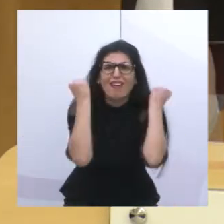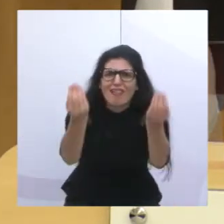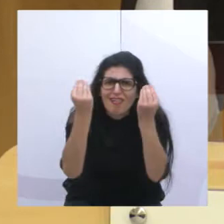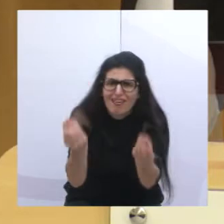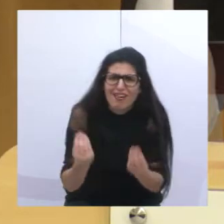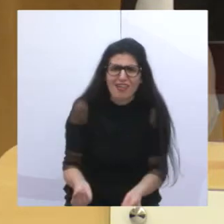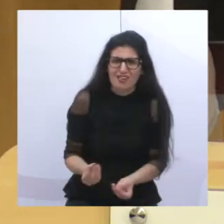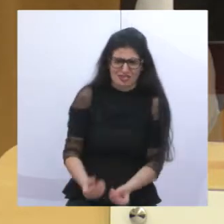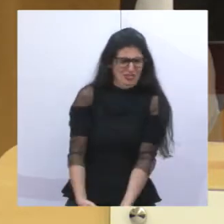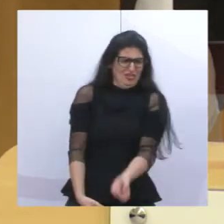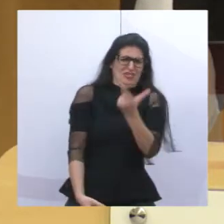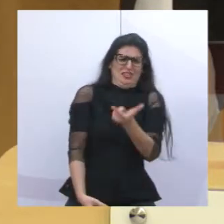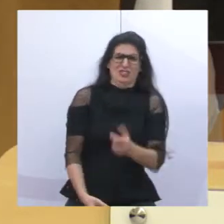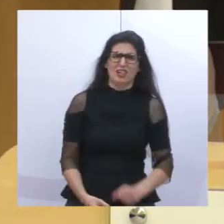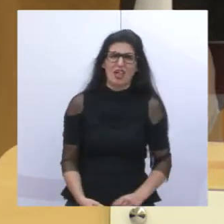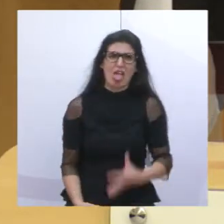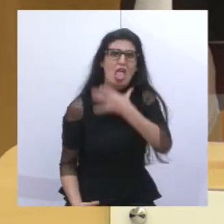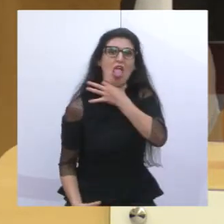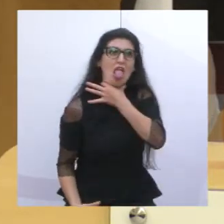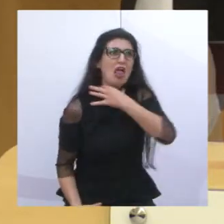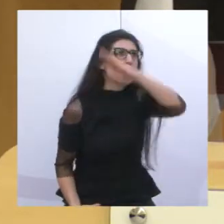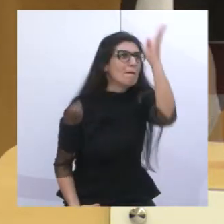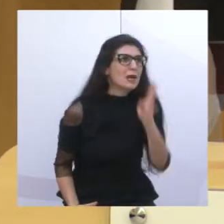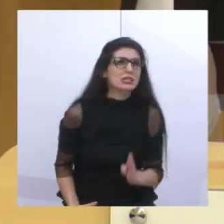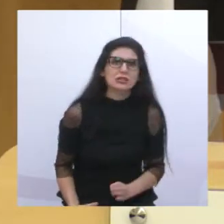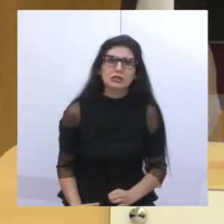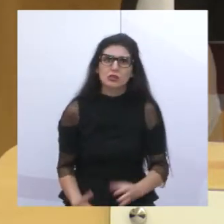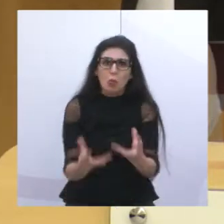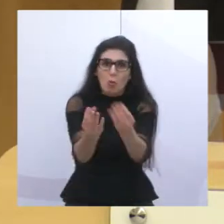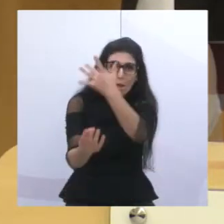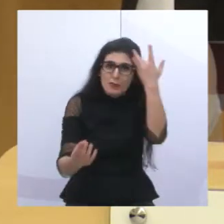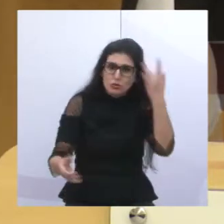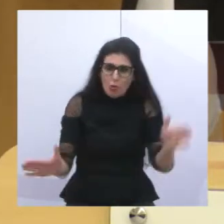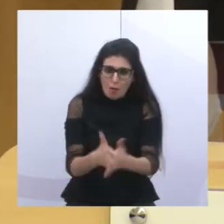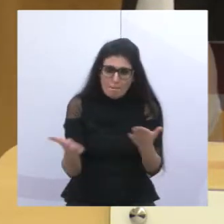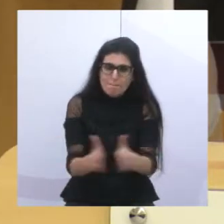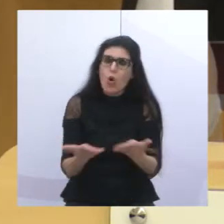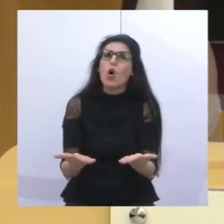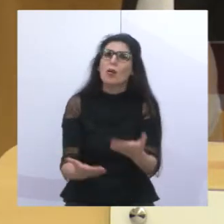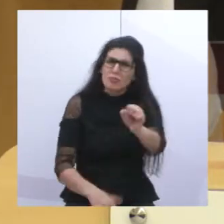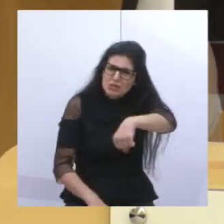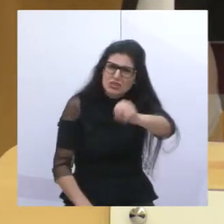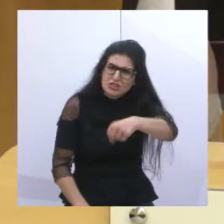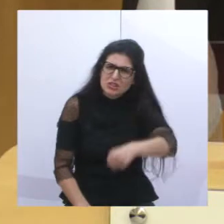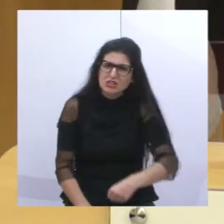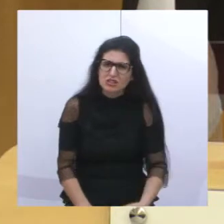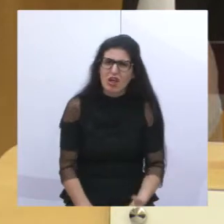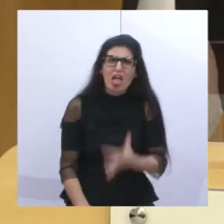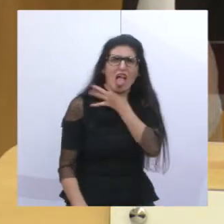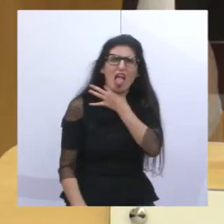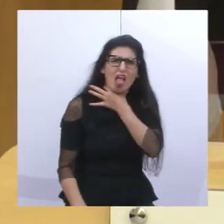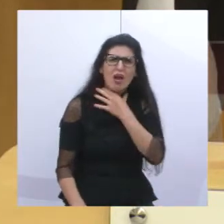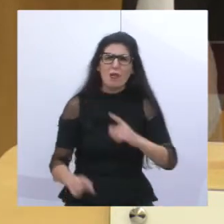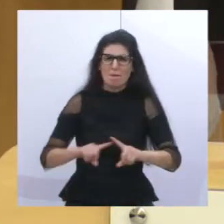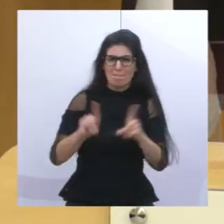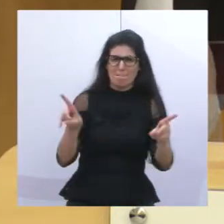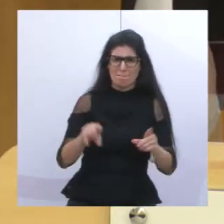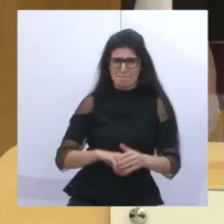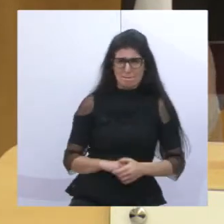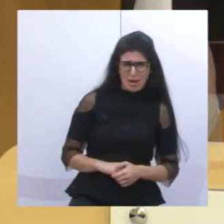econômica. E aí ele diz que um projeto desse, vereador Paulinho, dos condutores, fere o interesse público?